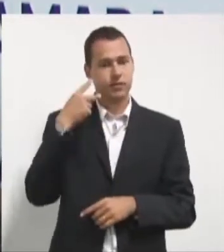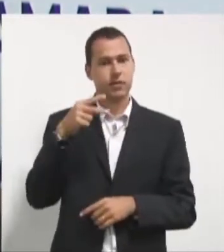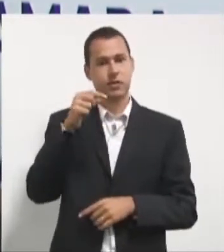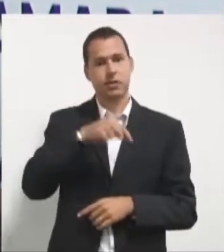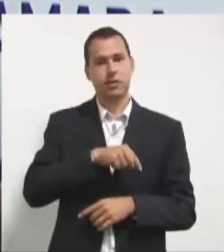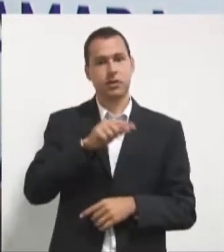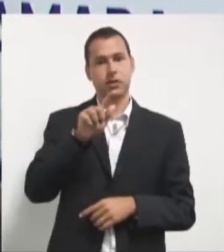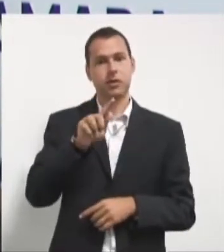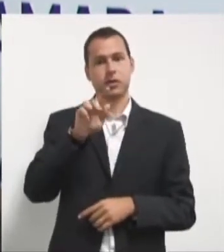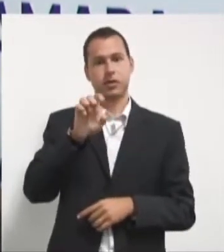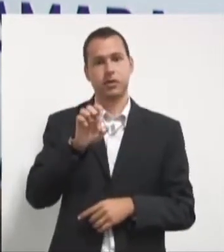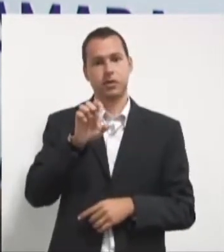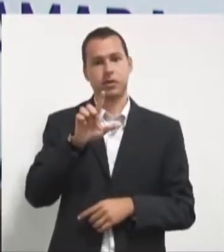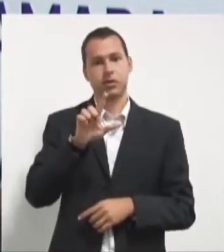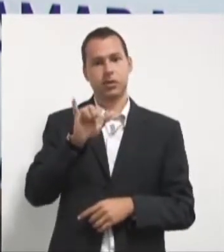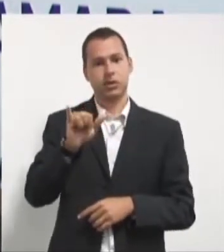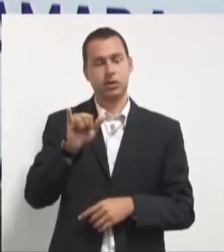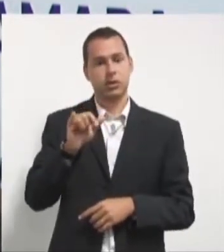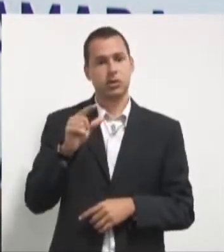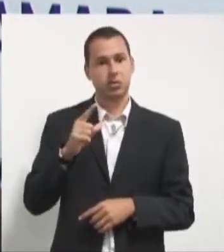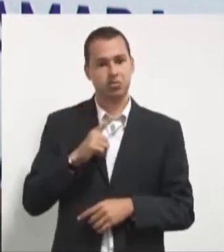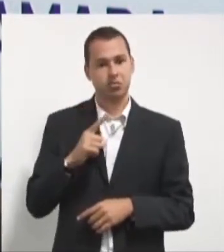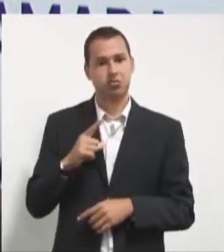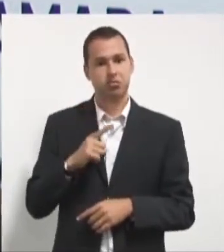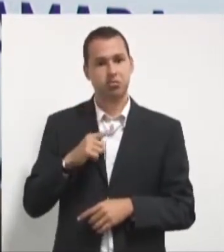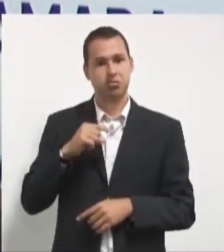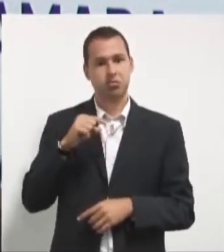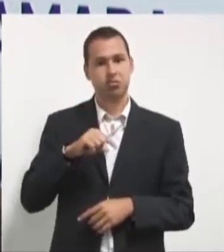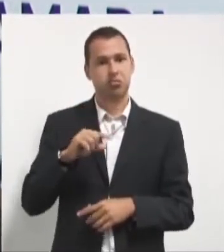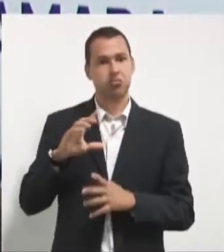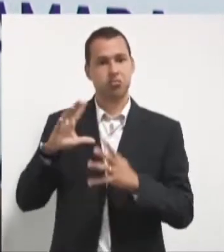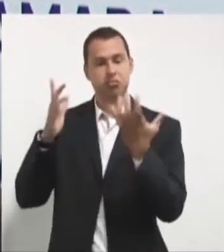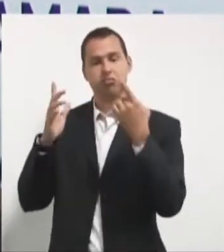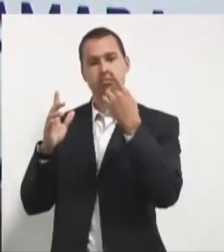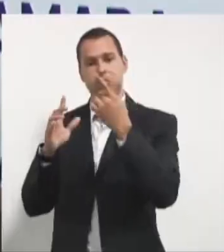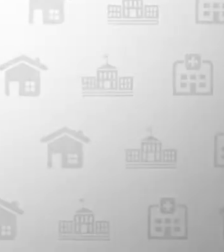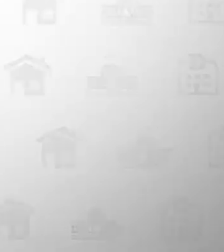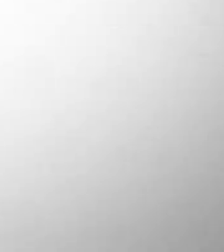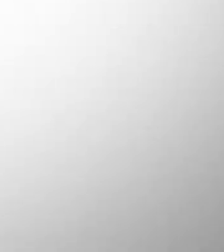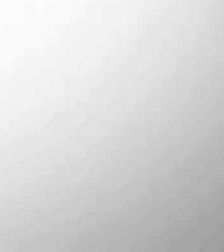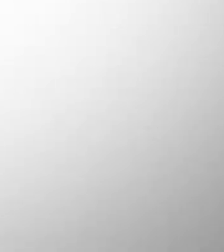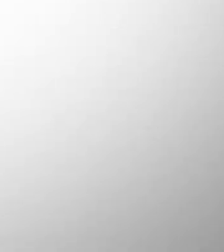fez é essa uma sessão solene na ufmg